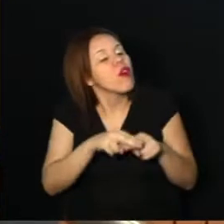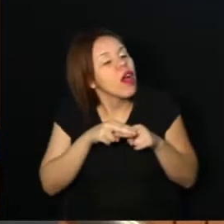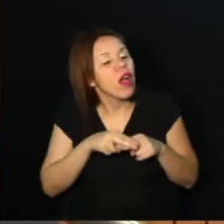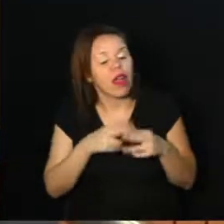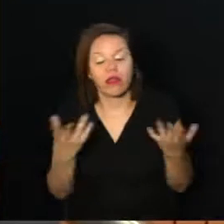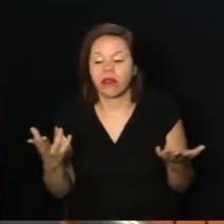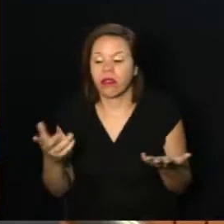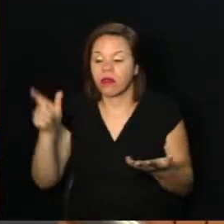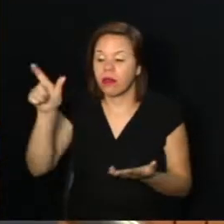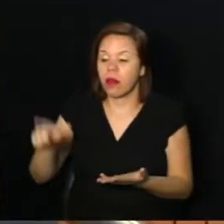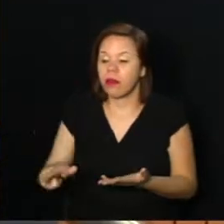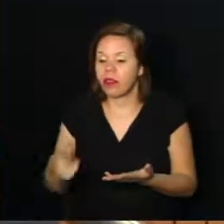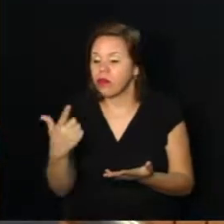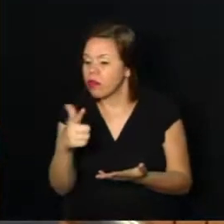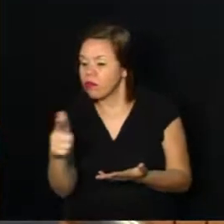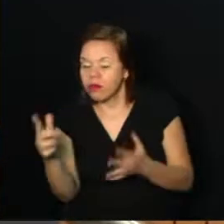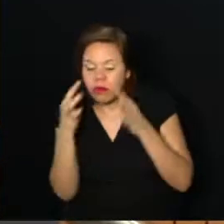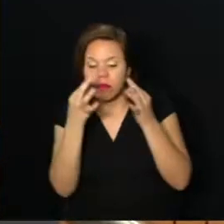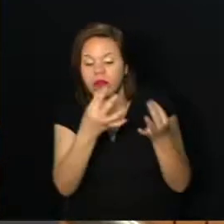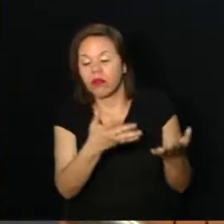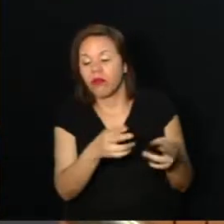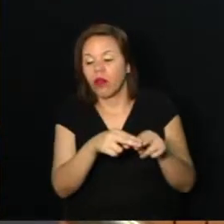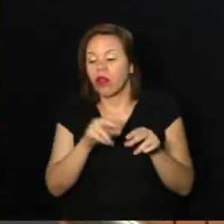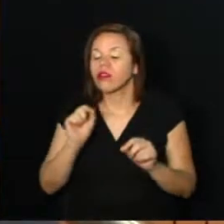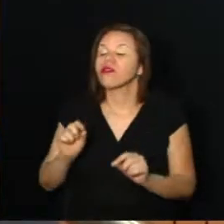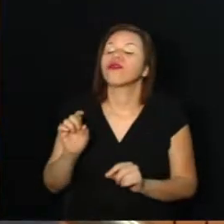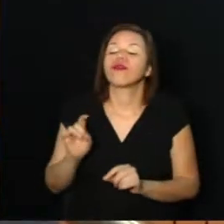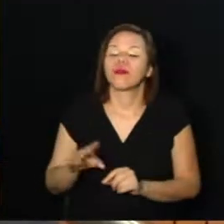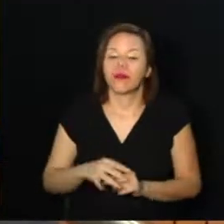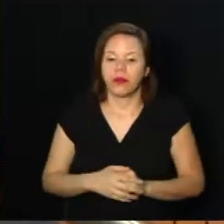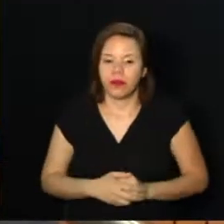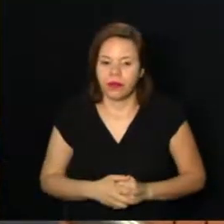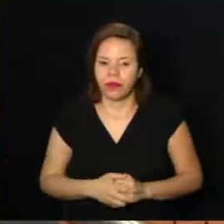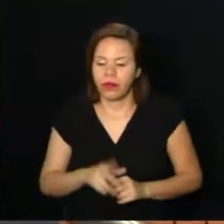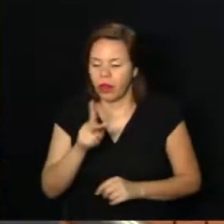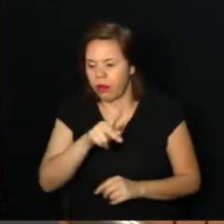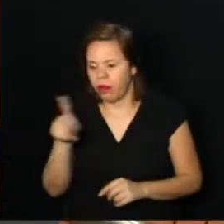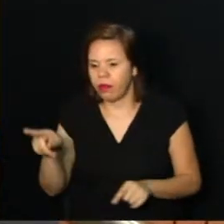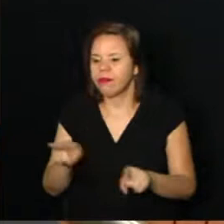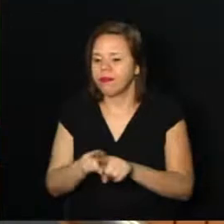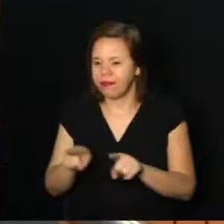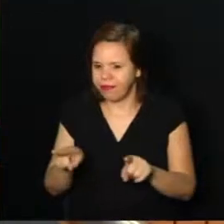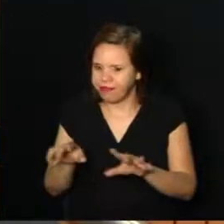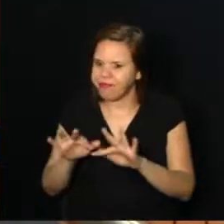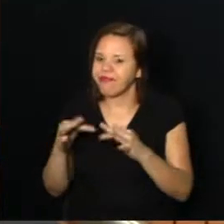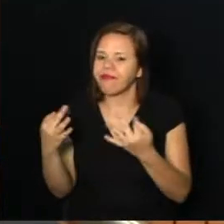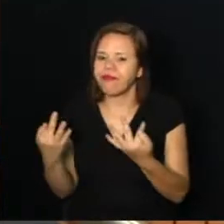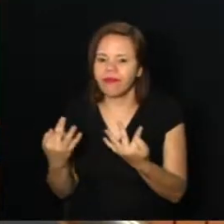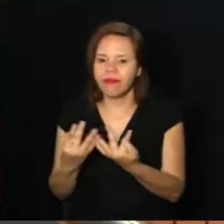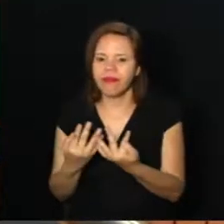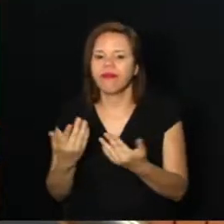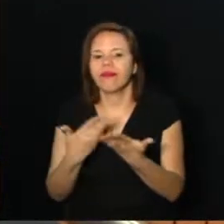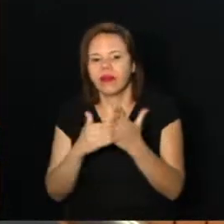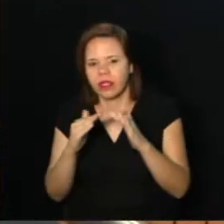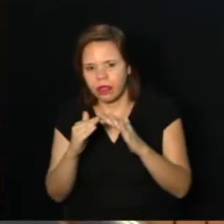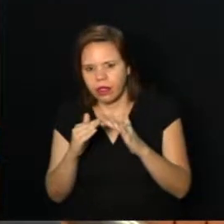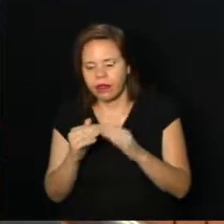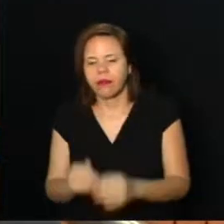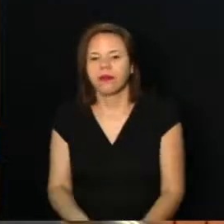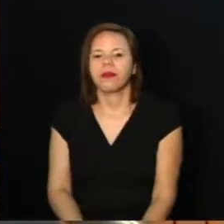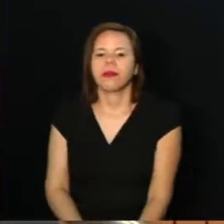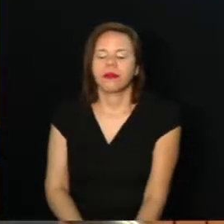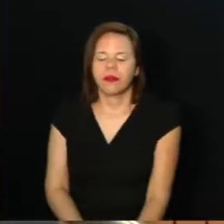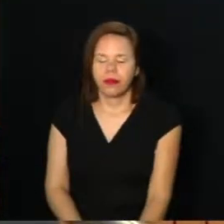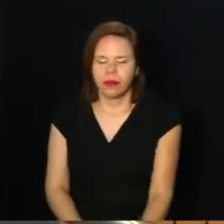olhar mais atento, não tanto por parte dos professores, como por parte da escola e também